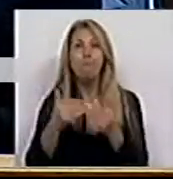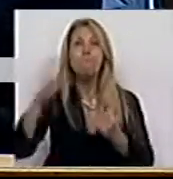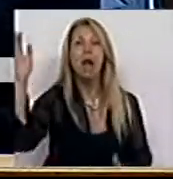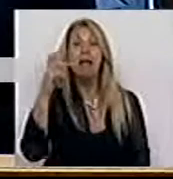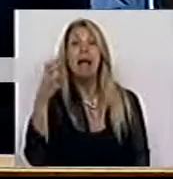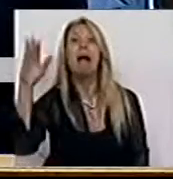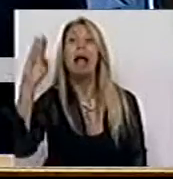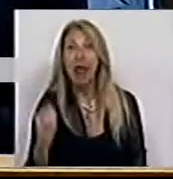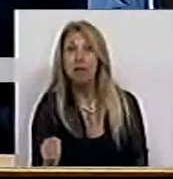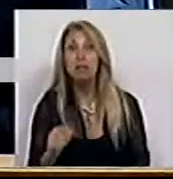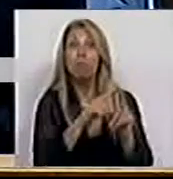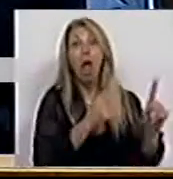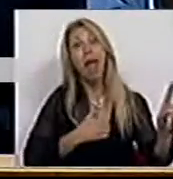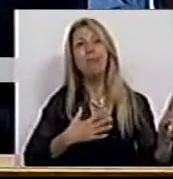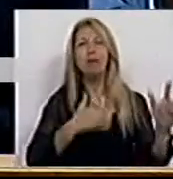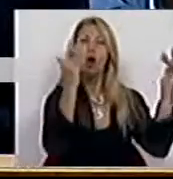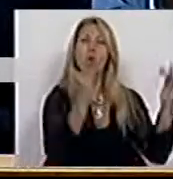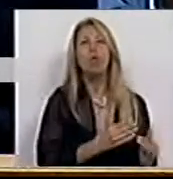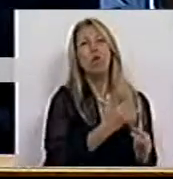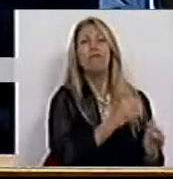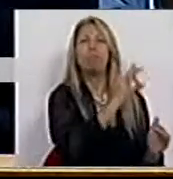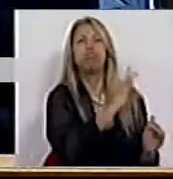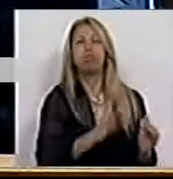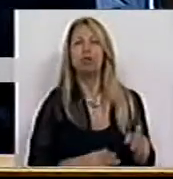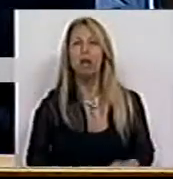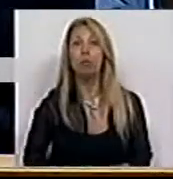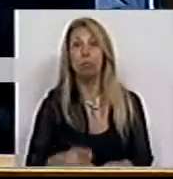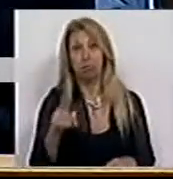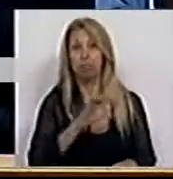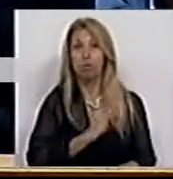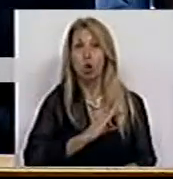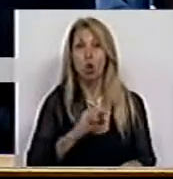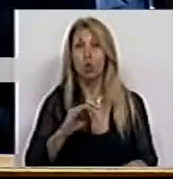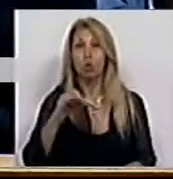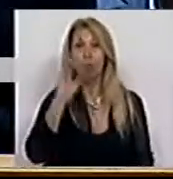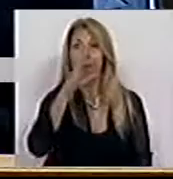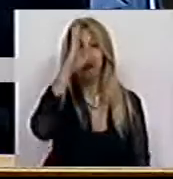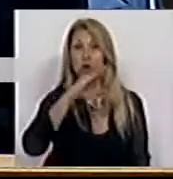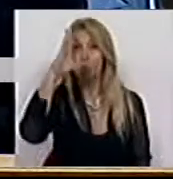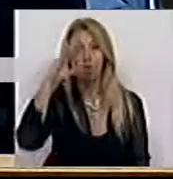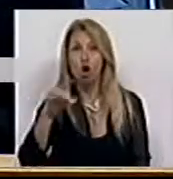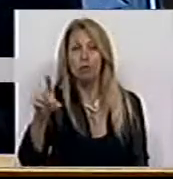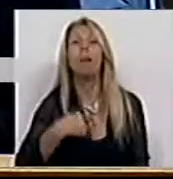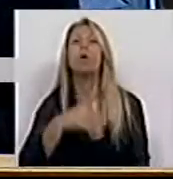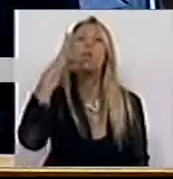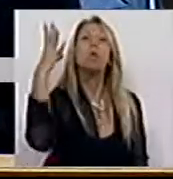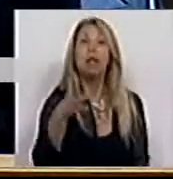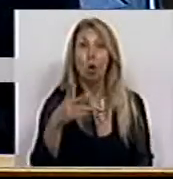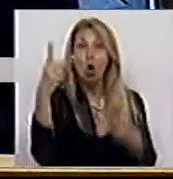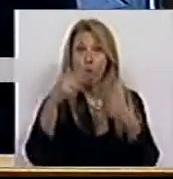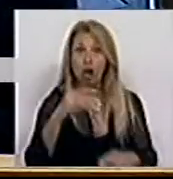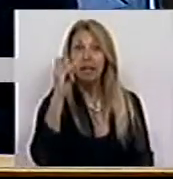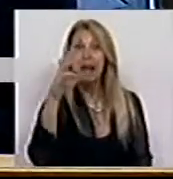nos seus impostos. Talvez o Sr. Primeiro-Ministro não saiba, mas eu digo, o corte no IRC não abrange as pequenas e médias